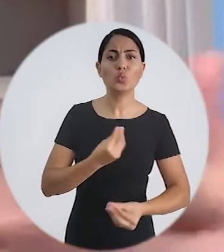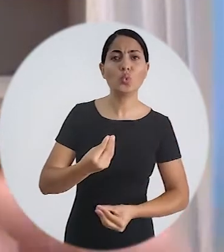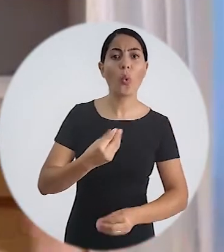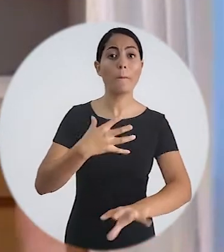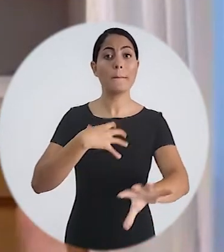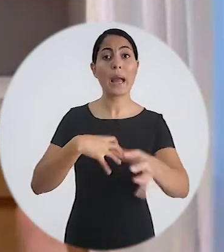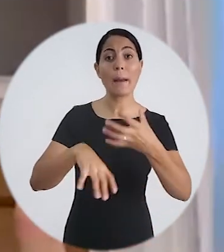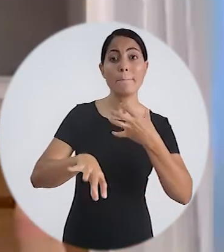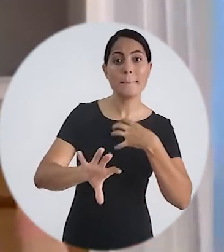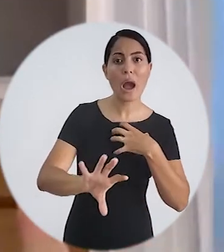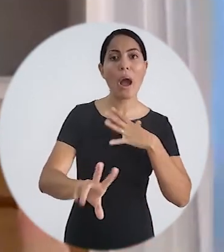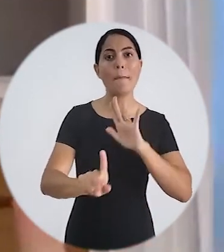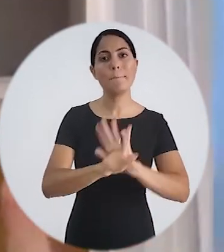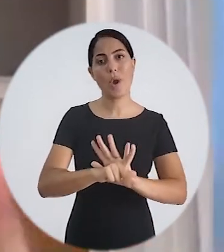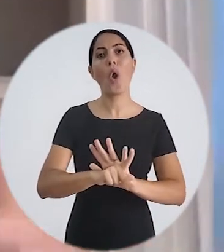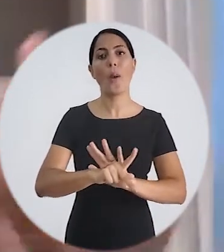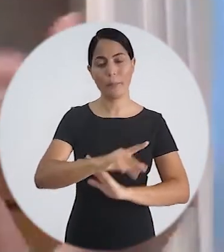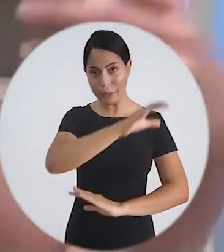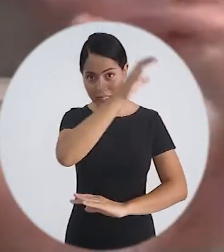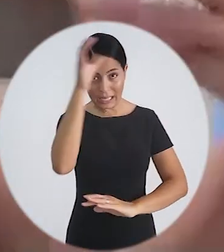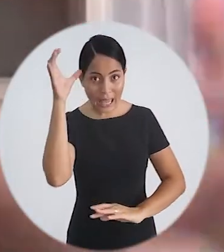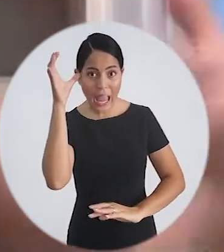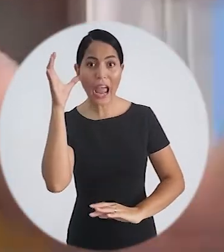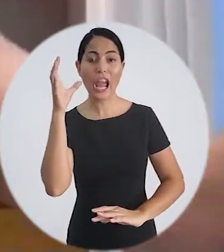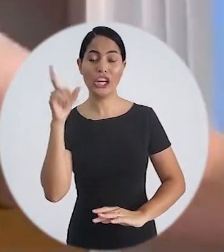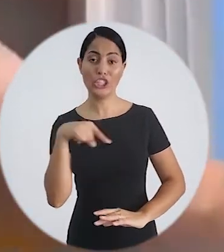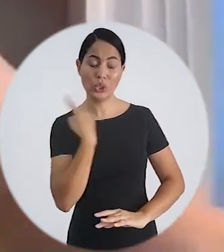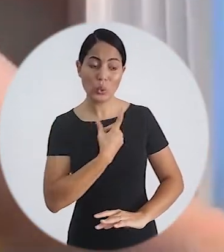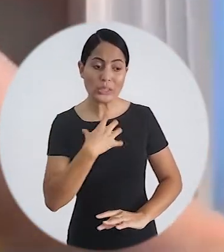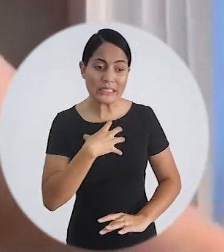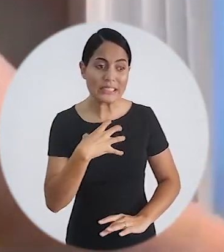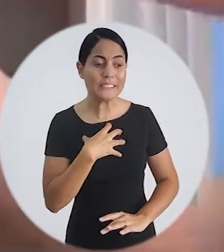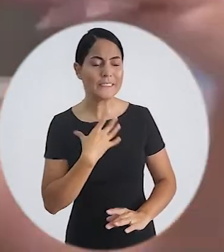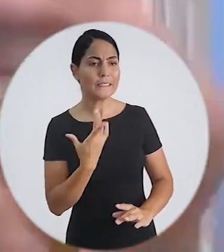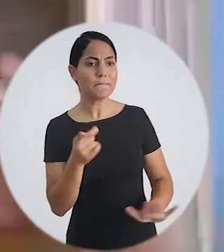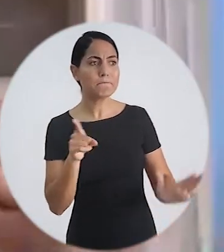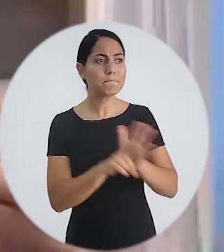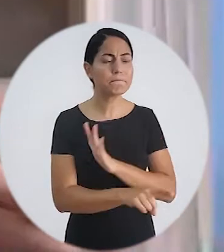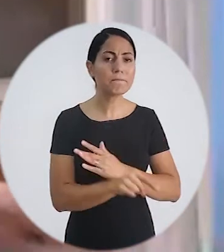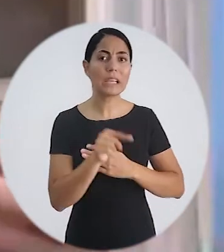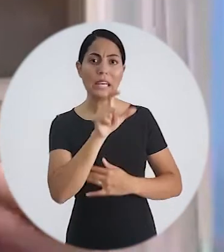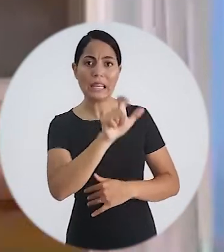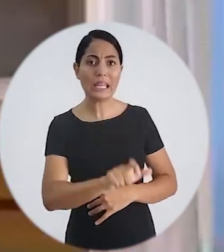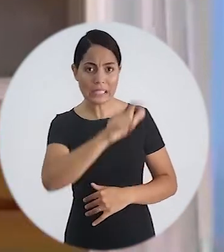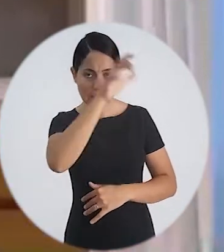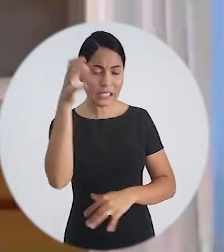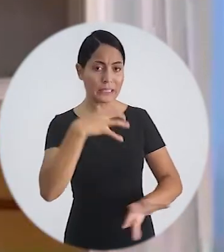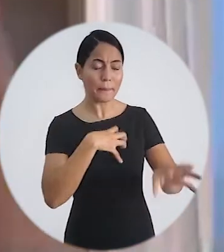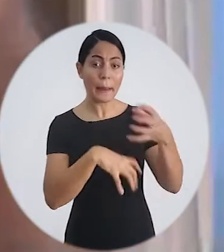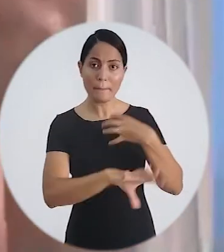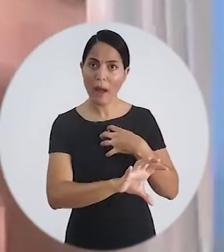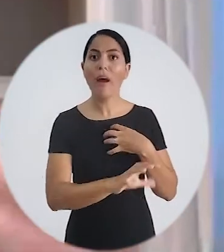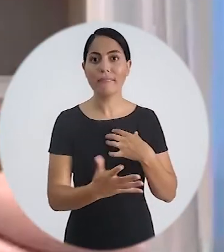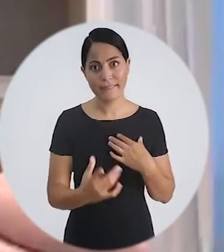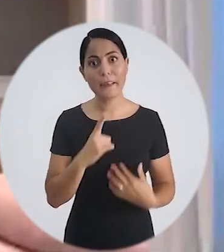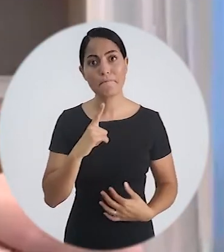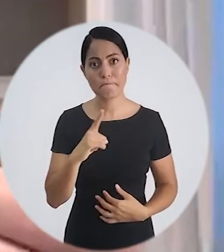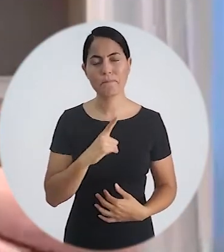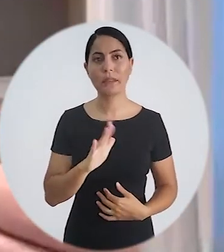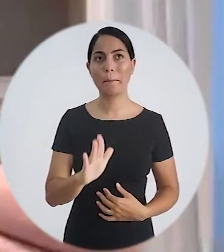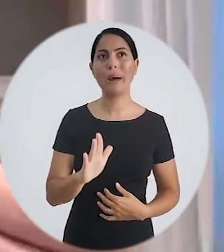de empatizar com o nosso cliente e ir em busca daquilo que faz sentido para ele. Só que num